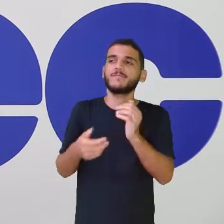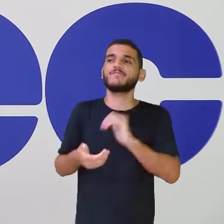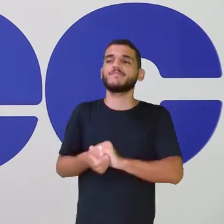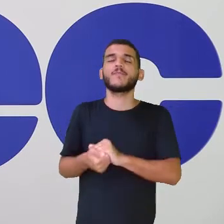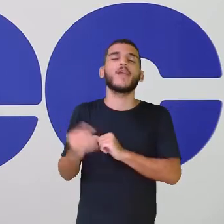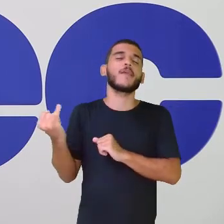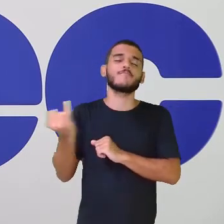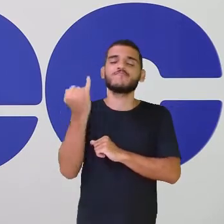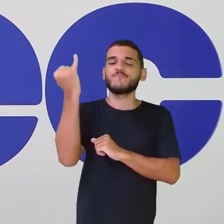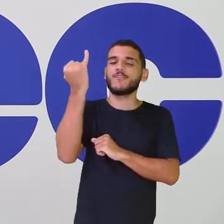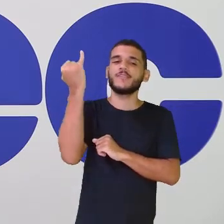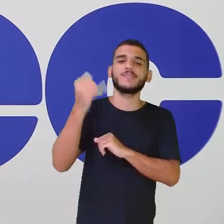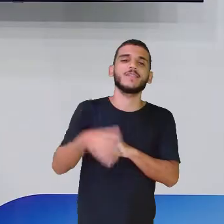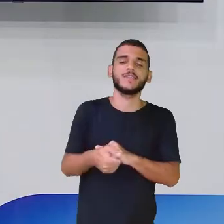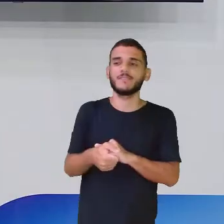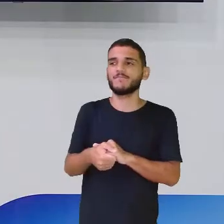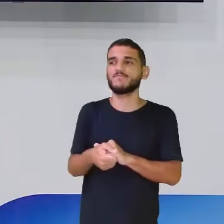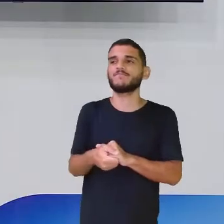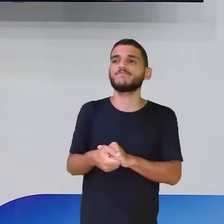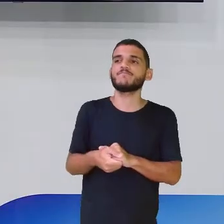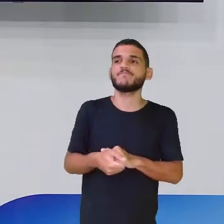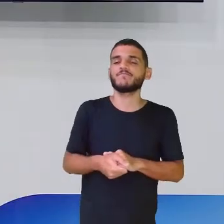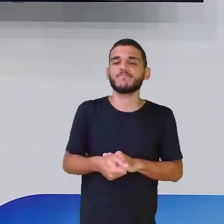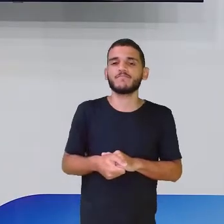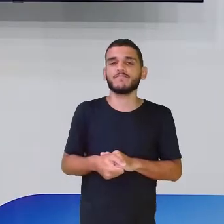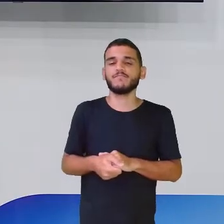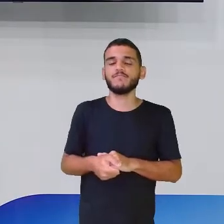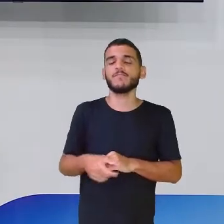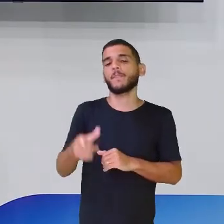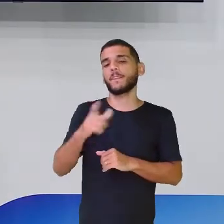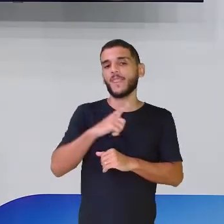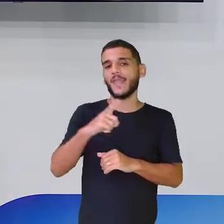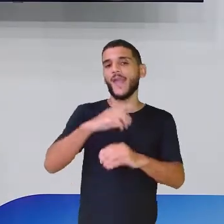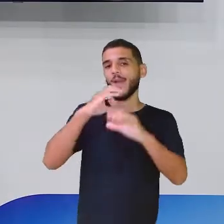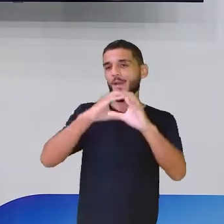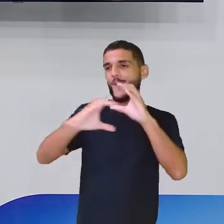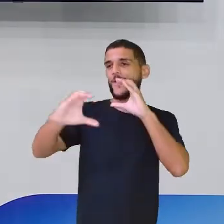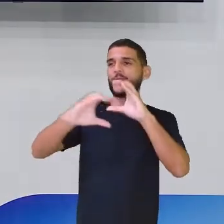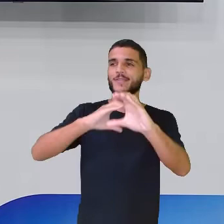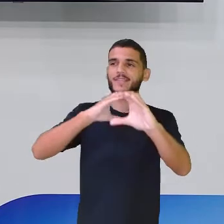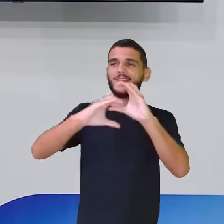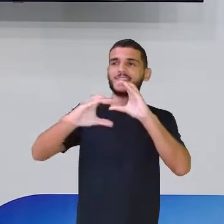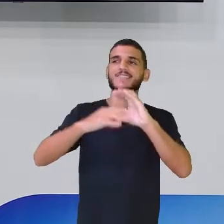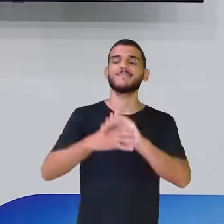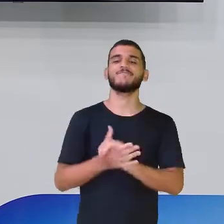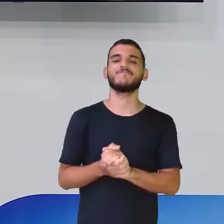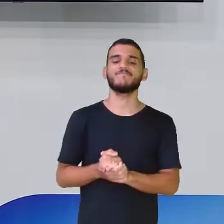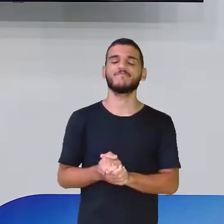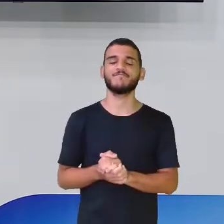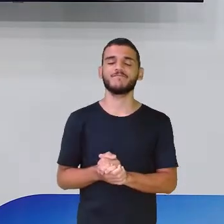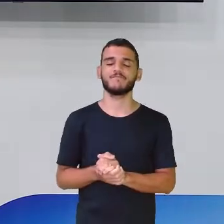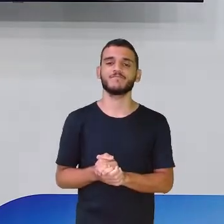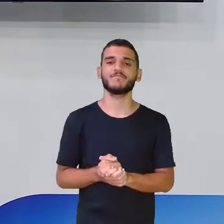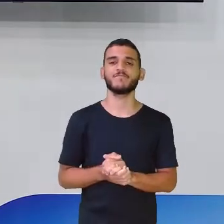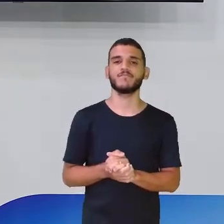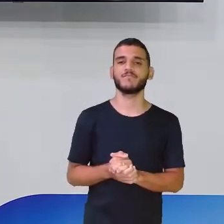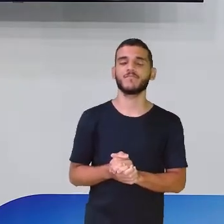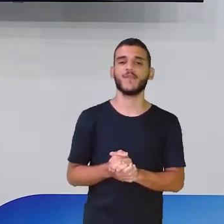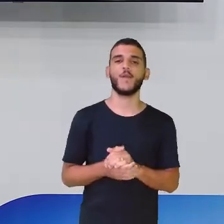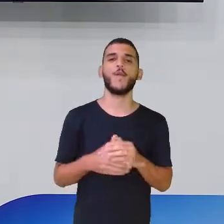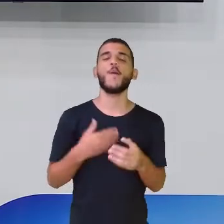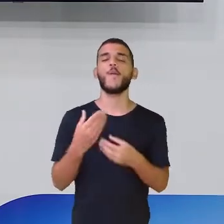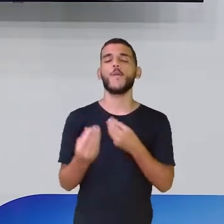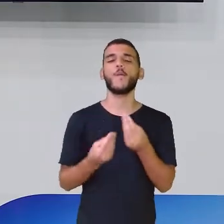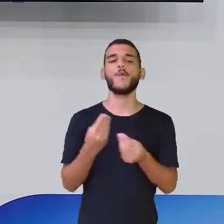importante, né? Isso. Então, ela gera essa comunicação acústica, né? E aí, como é que ela